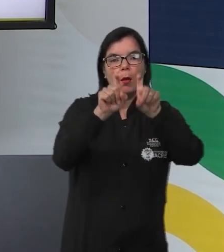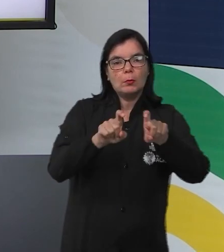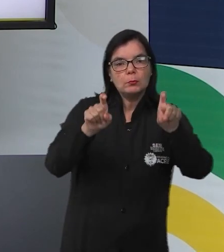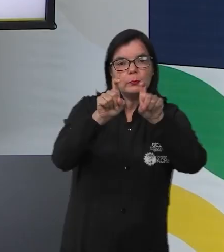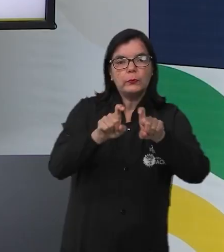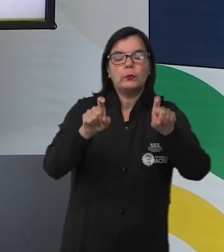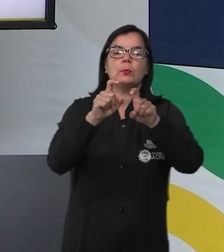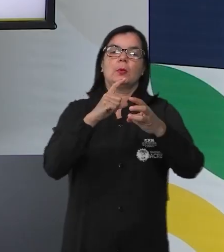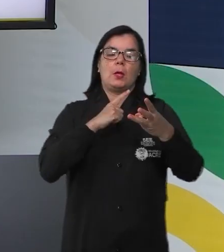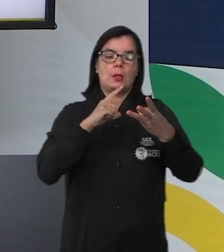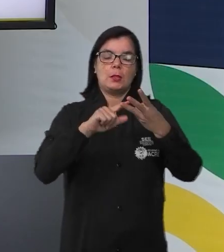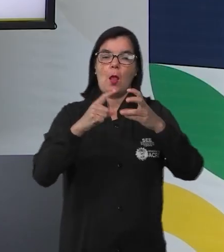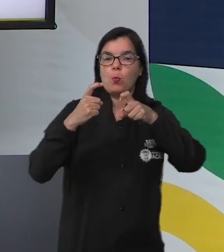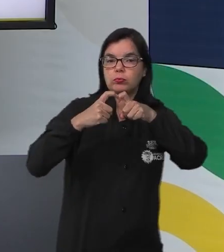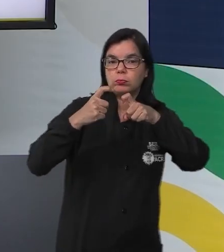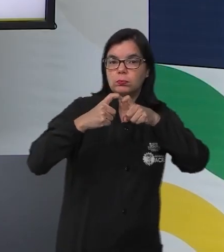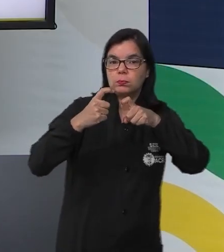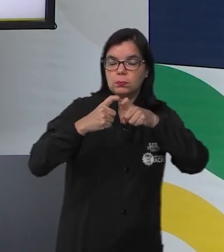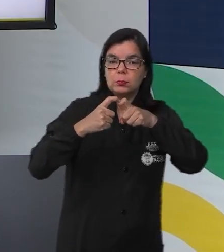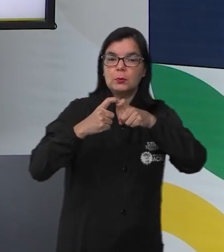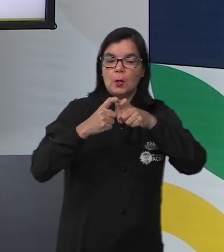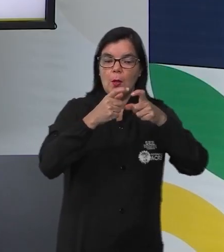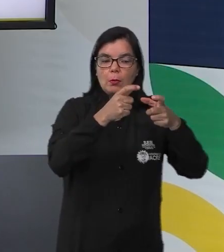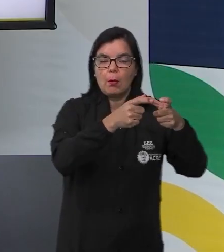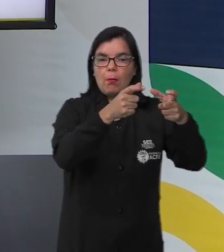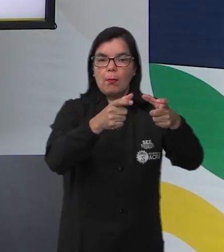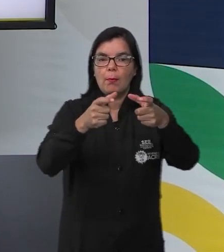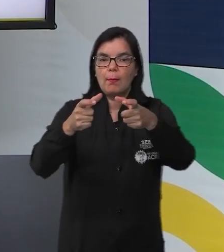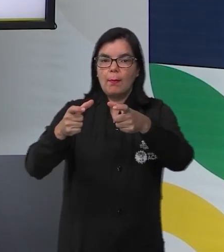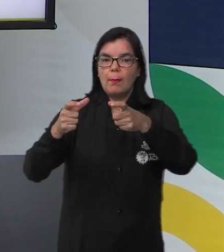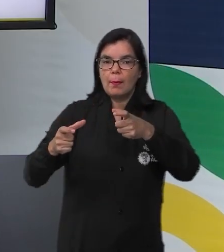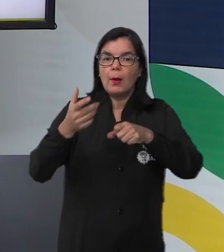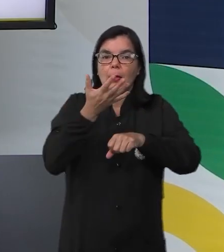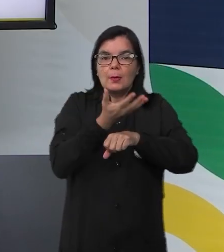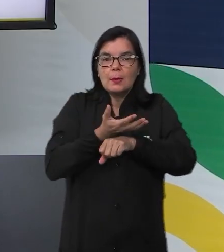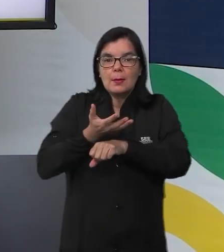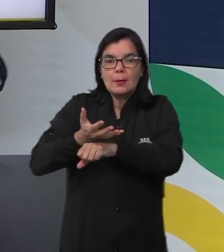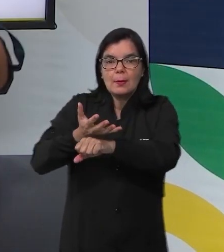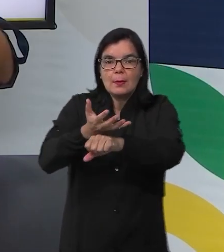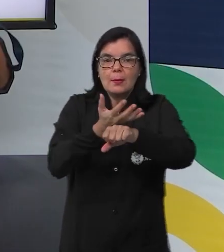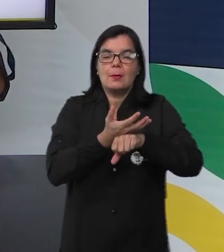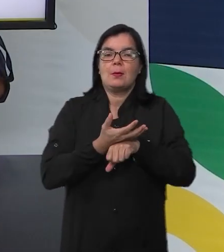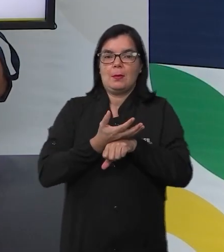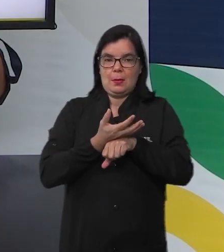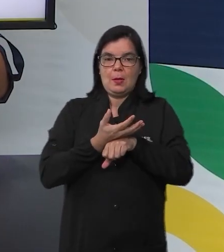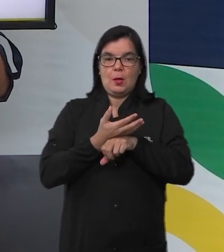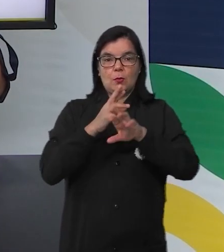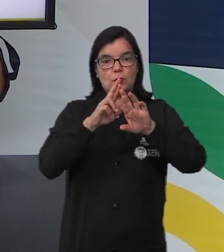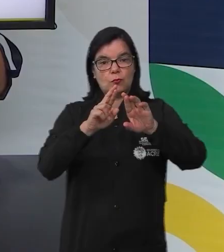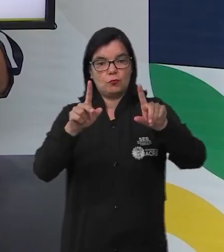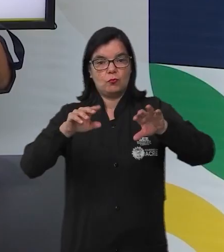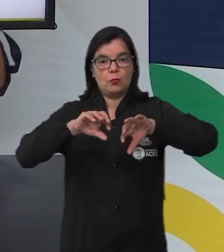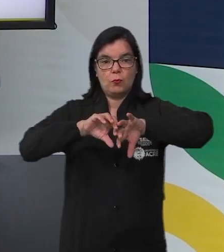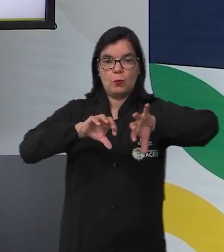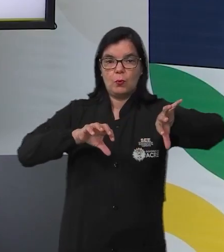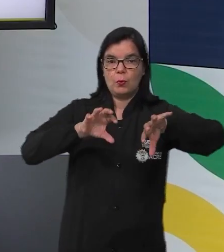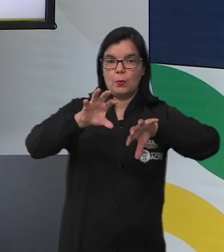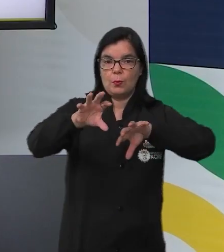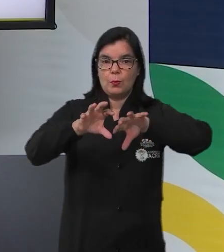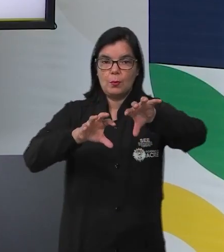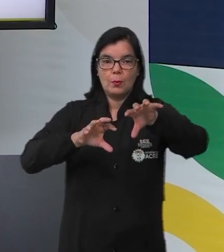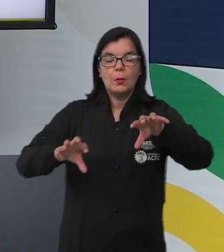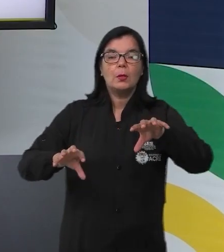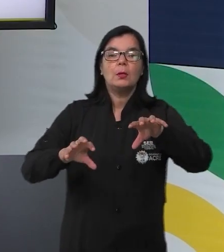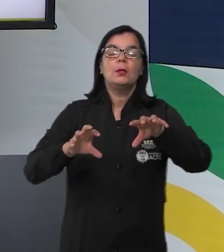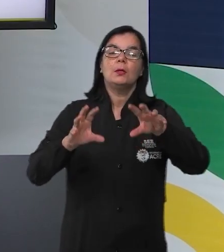informática, né? Temos a medicina, campos, né, que são considerados aí divididos, estudados